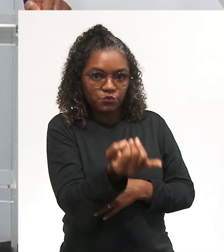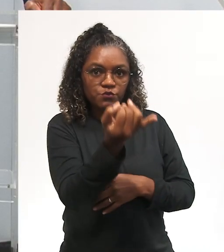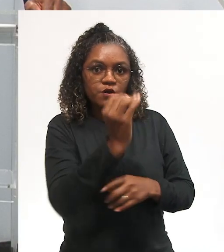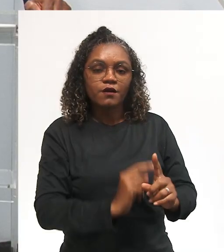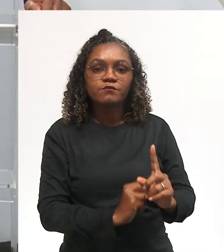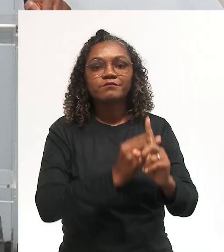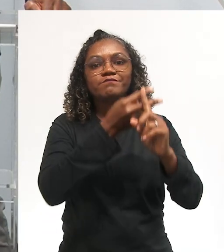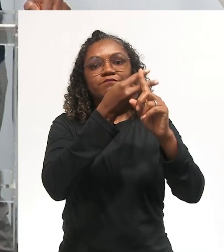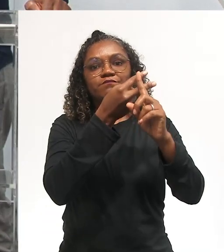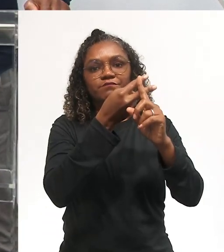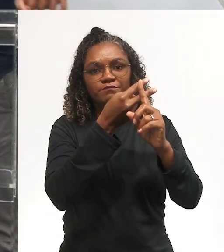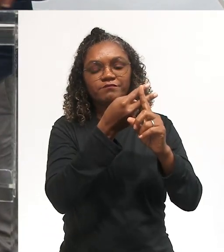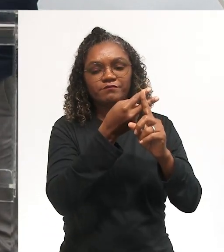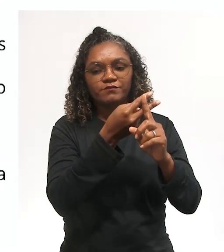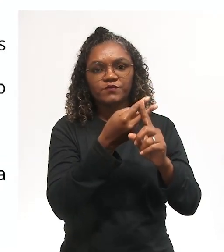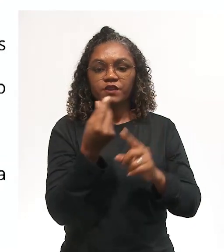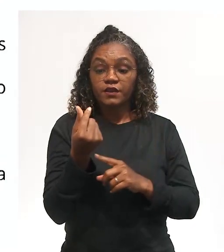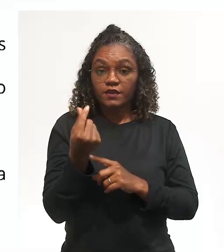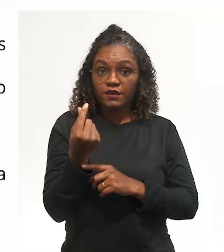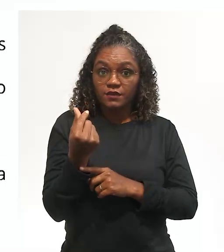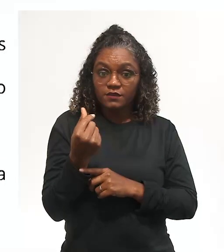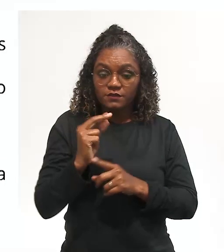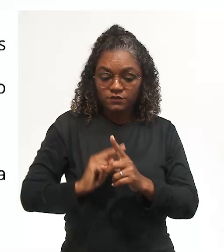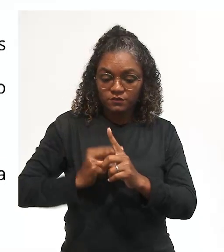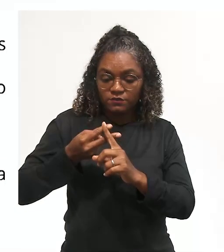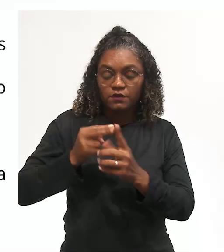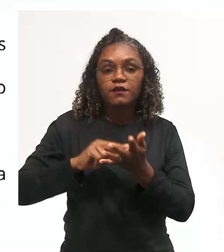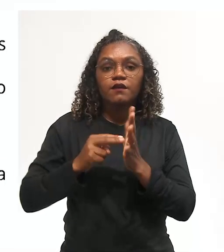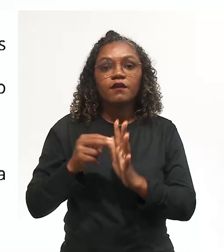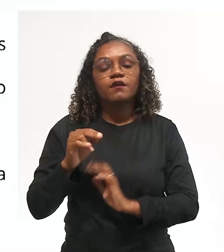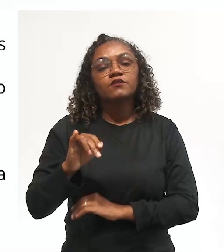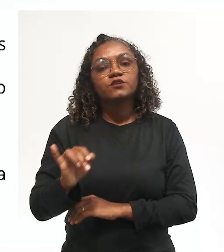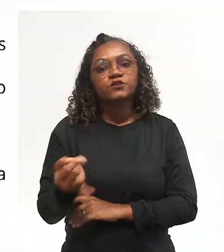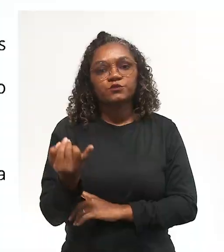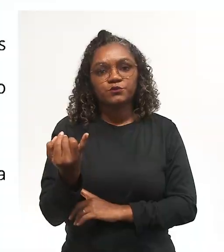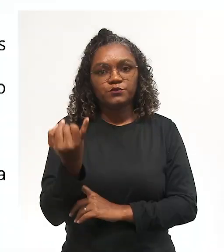que eu vou pagar é o nosso famoso juro.